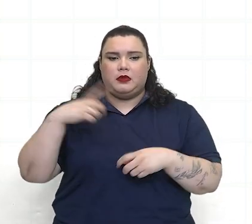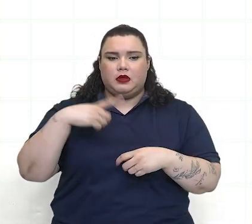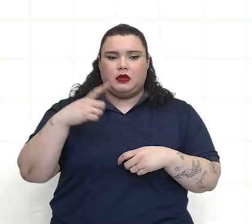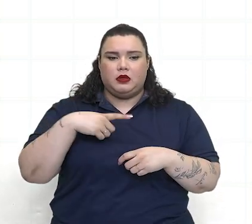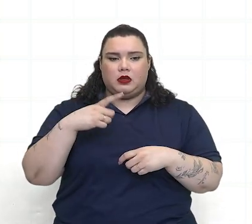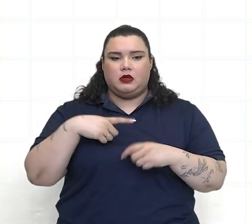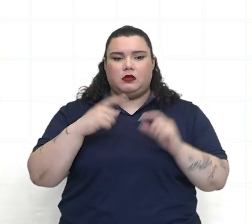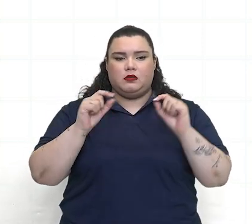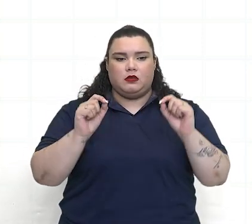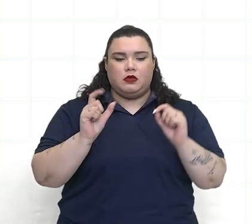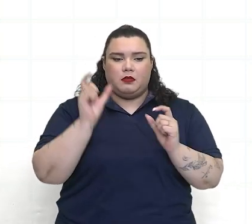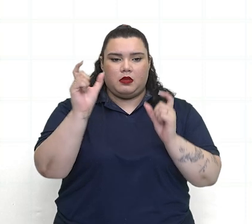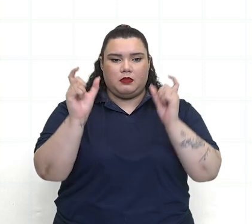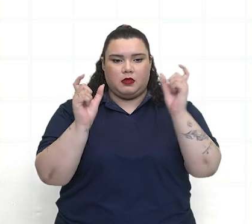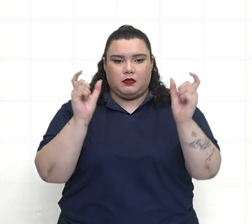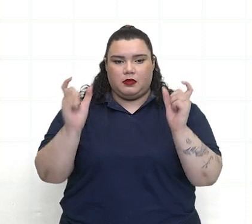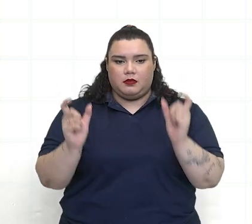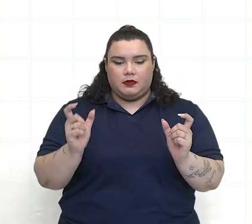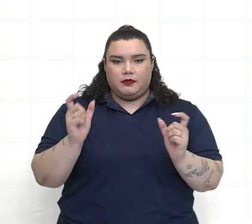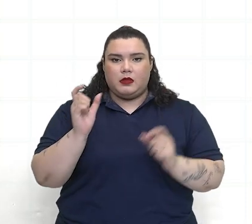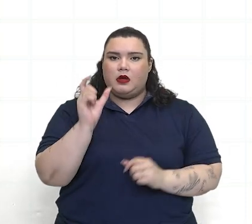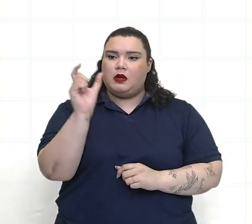essa sílaba tônica da palavra